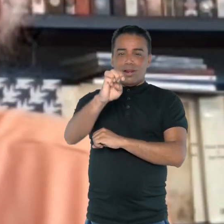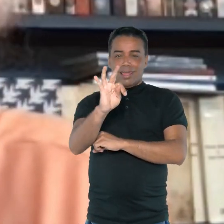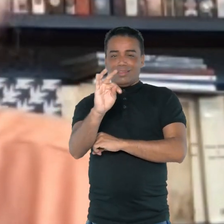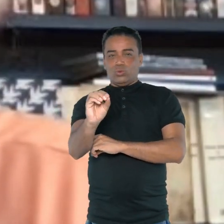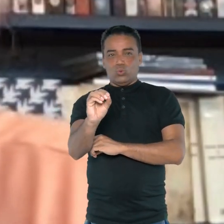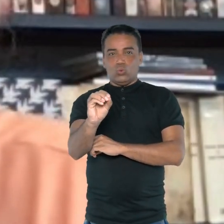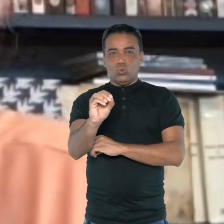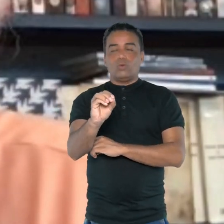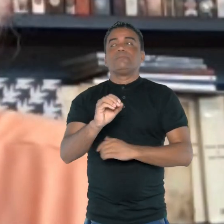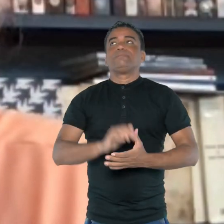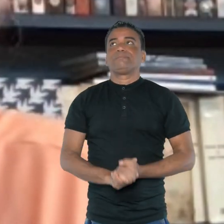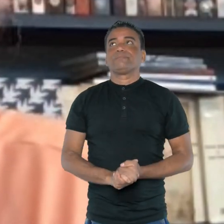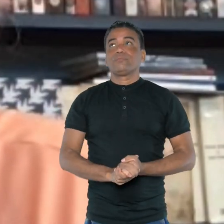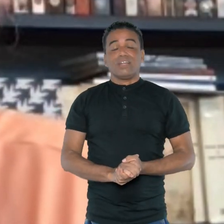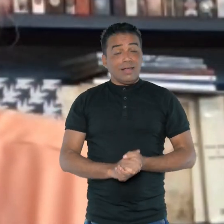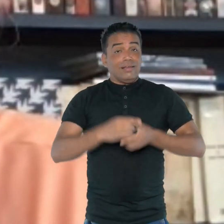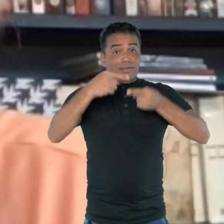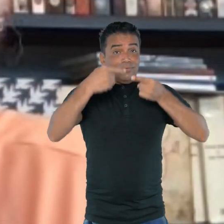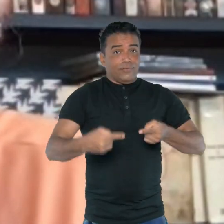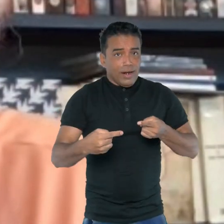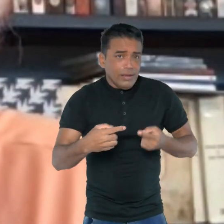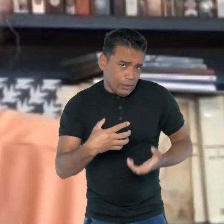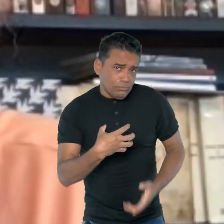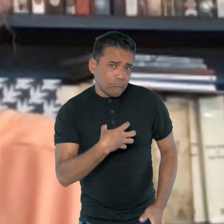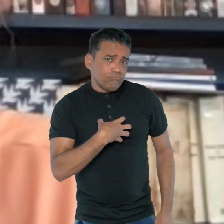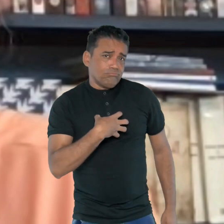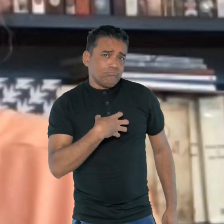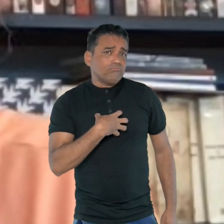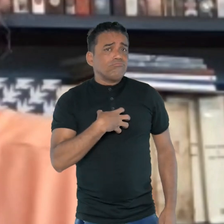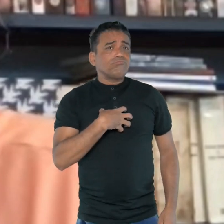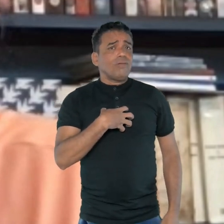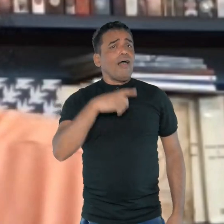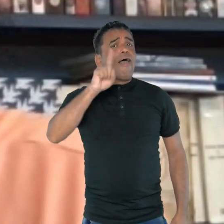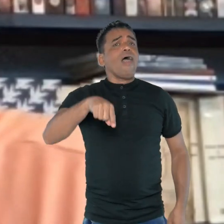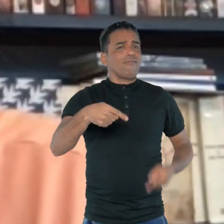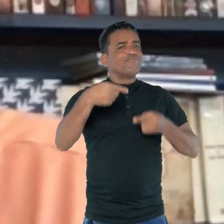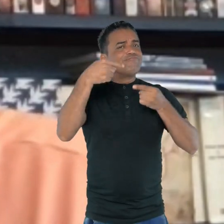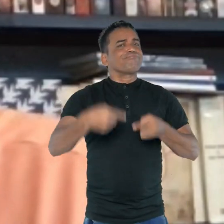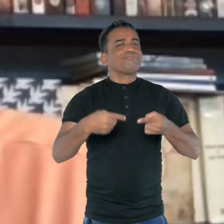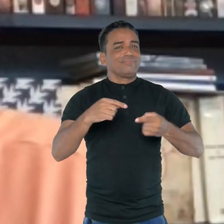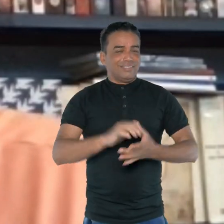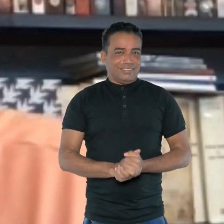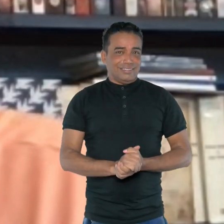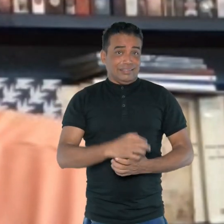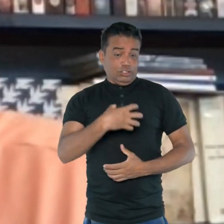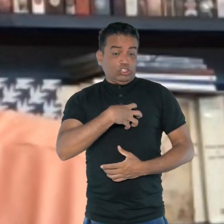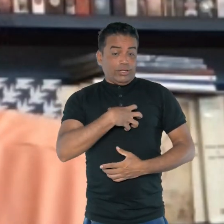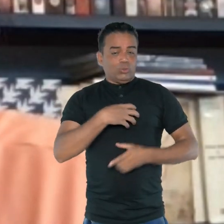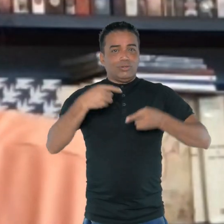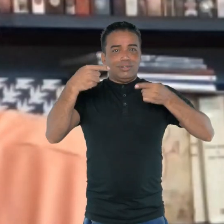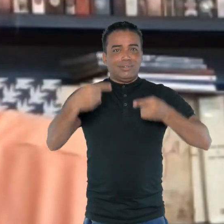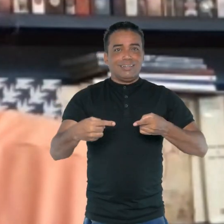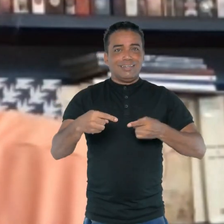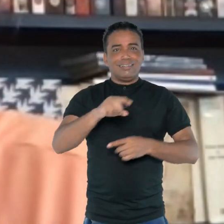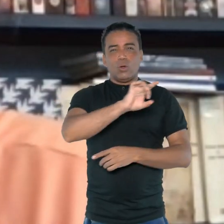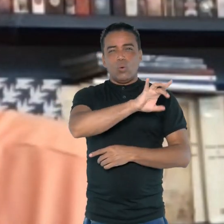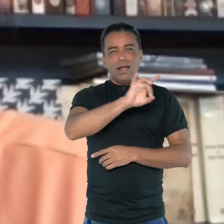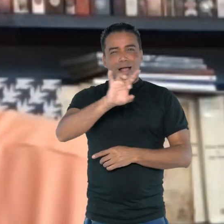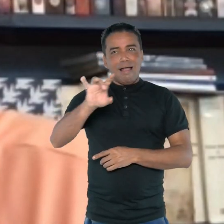se enfrenta a forma como um desafio. A forma acaba